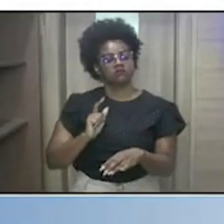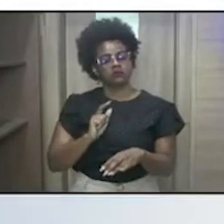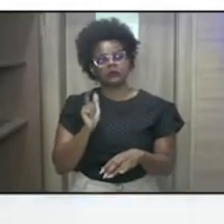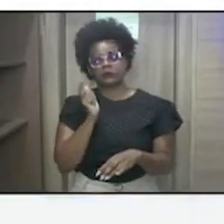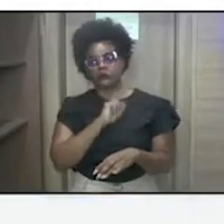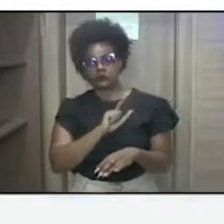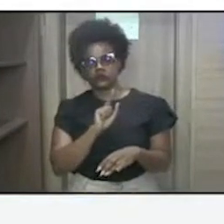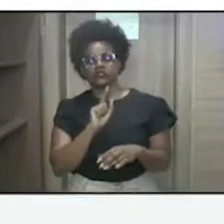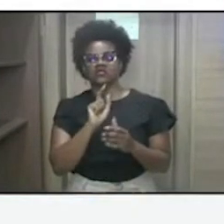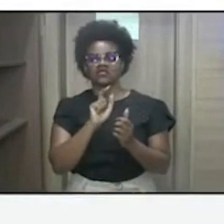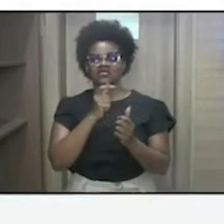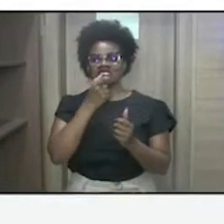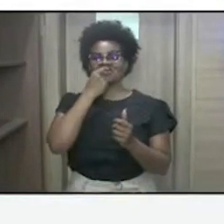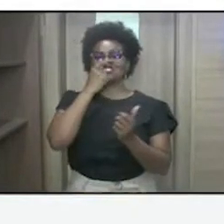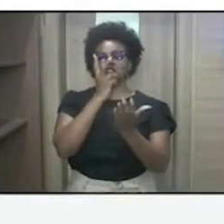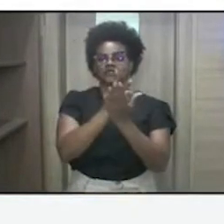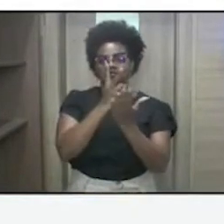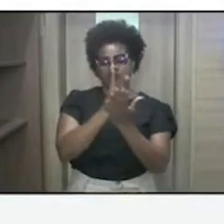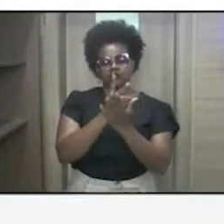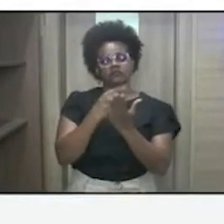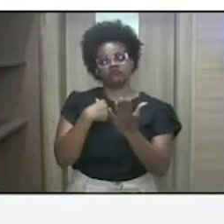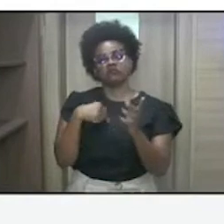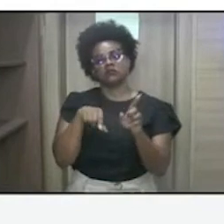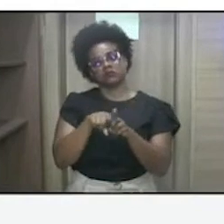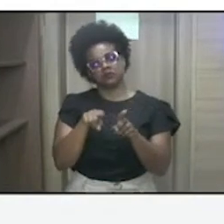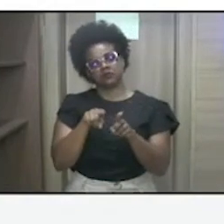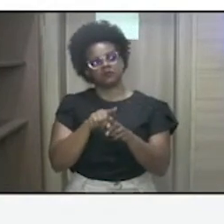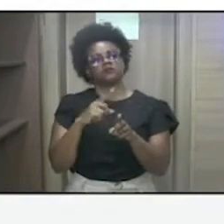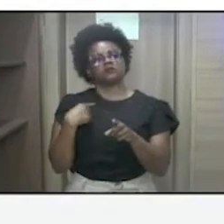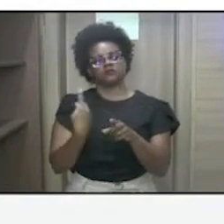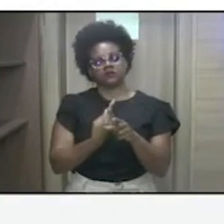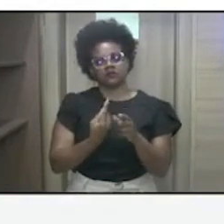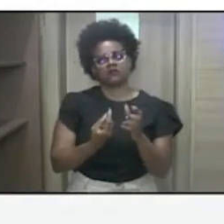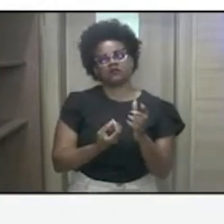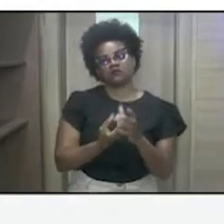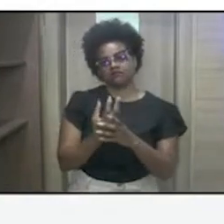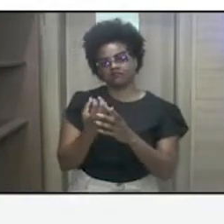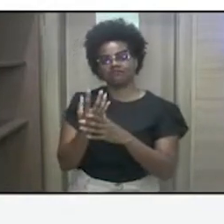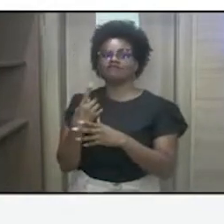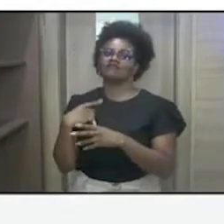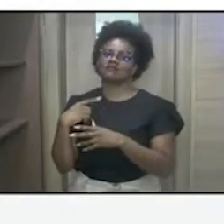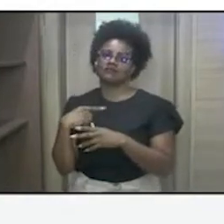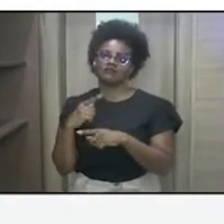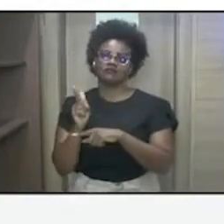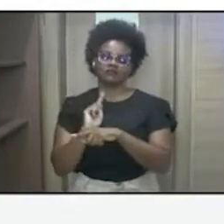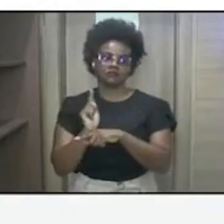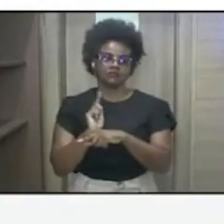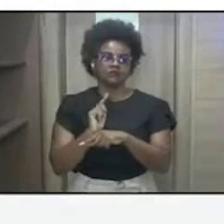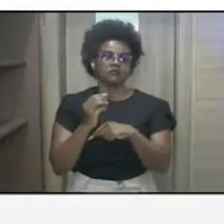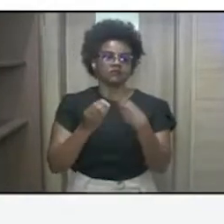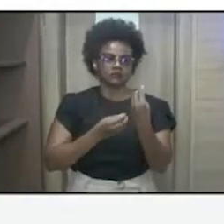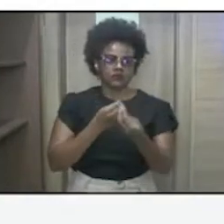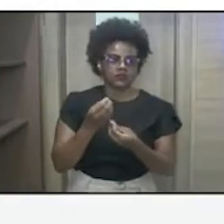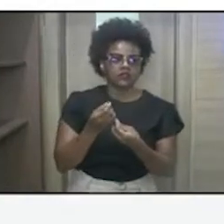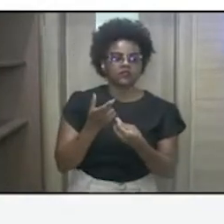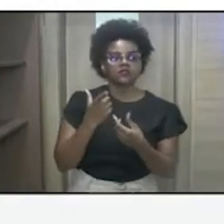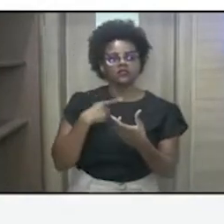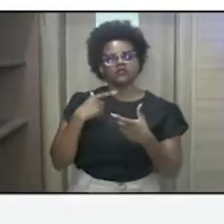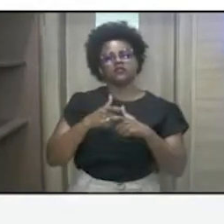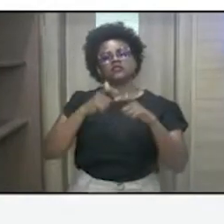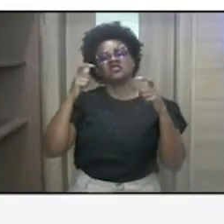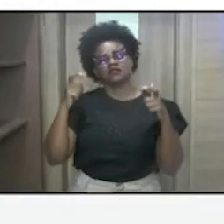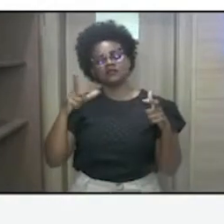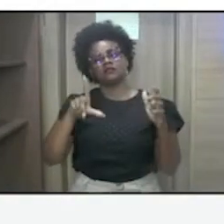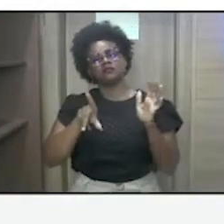em relação à fixa unitária. Então, aqui também, quem faz a gestão desse serviço? Então, a gestão ela é majoritariamente